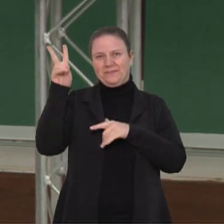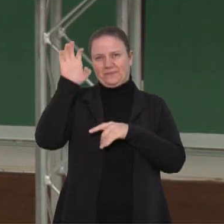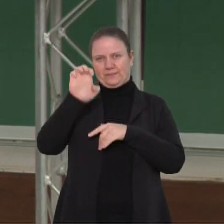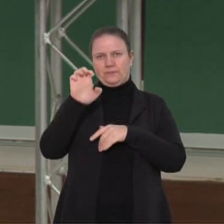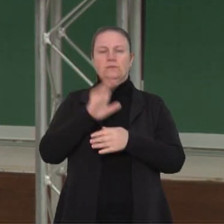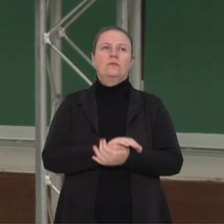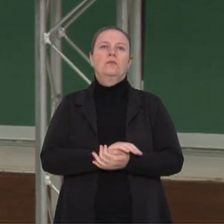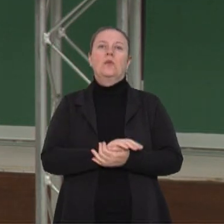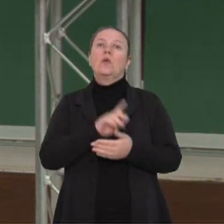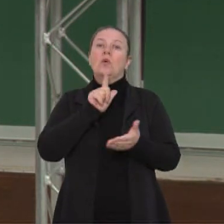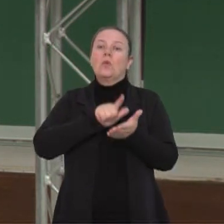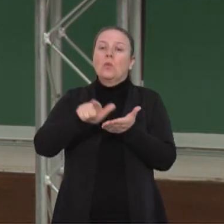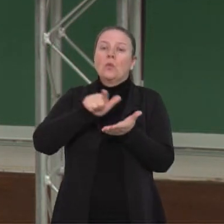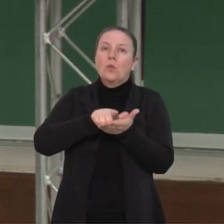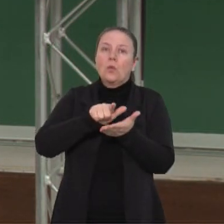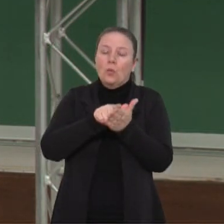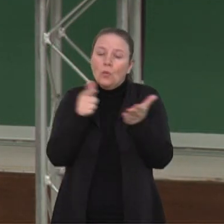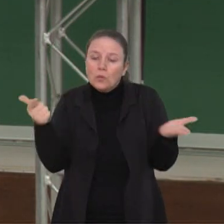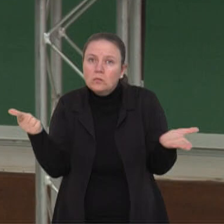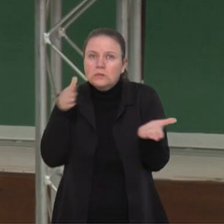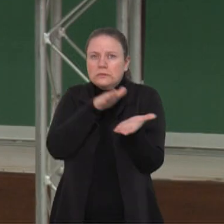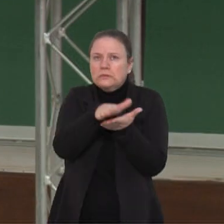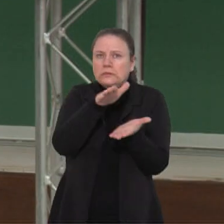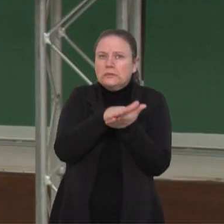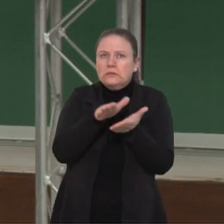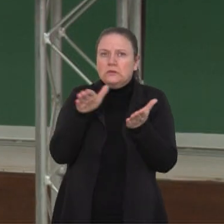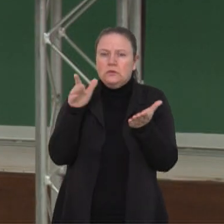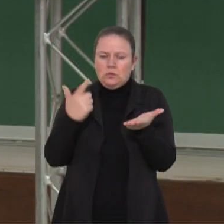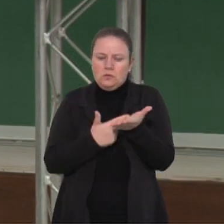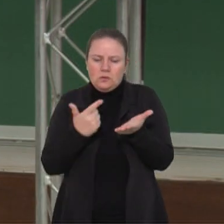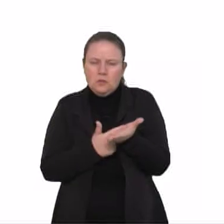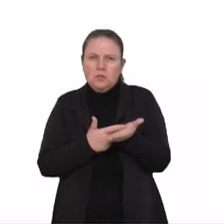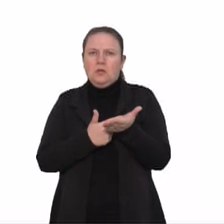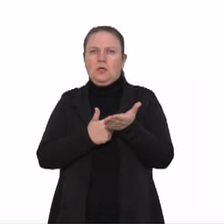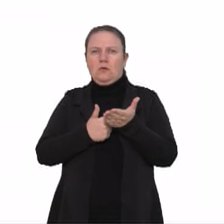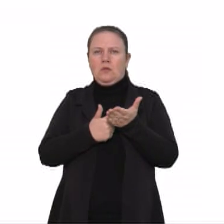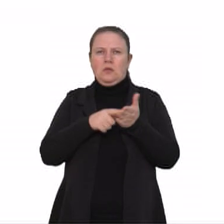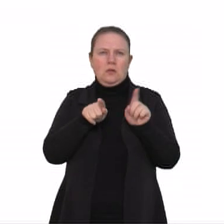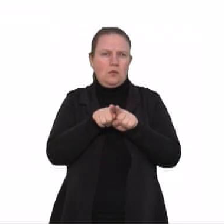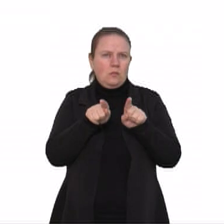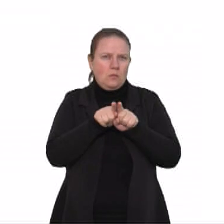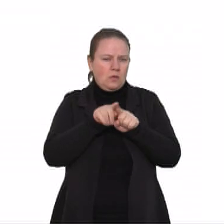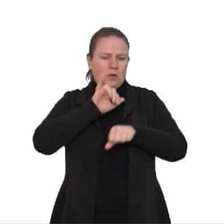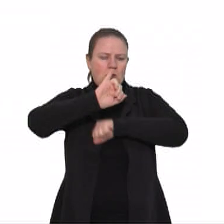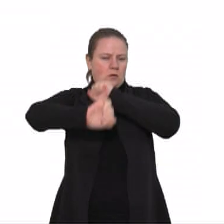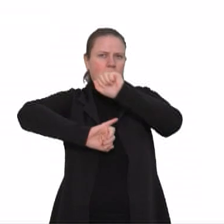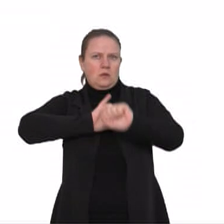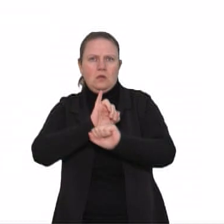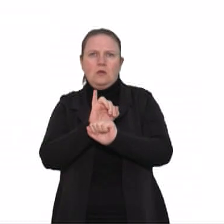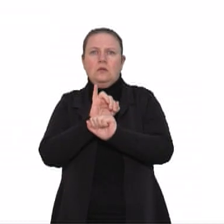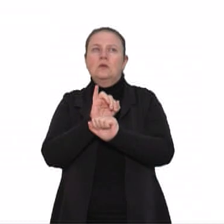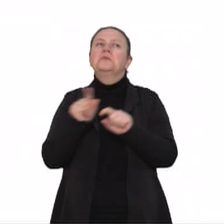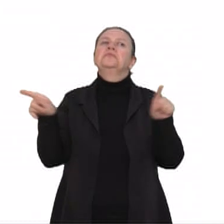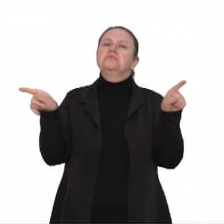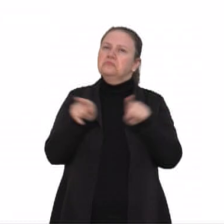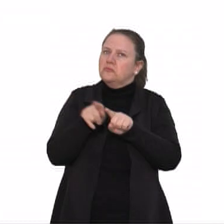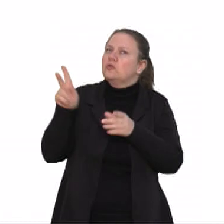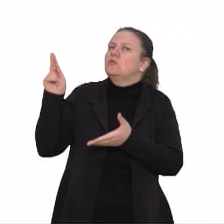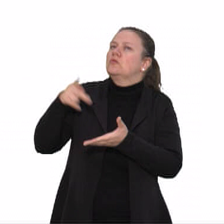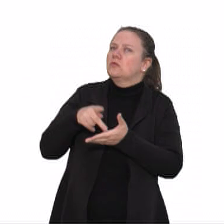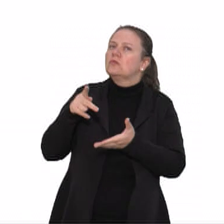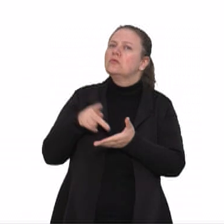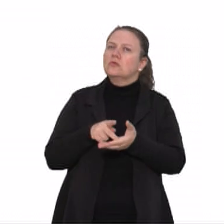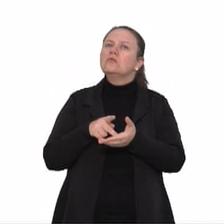em jornais e revistas, livros didáticos, enciclopédias, sites, blogs, entre outros. Também é verdadeiro,